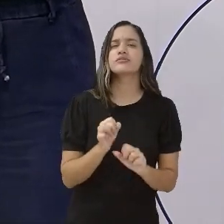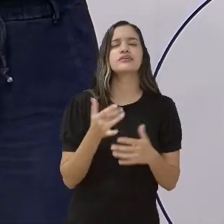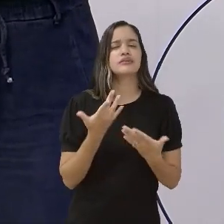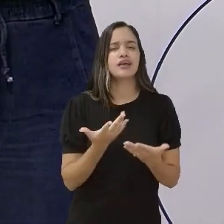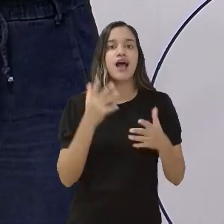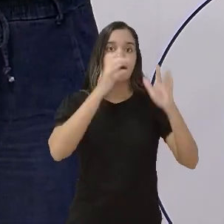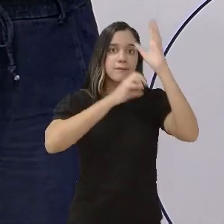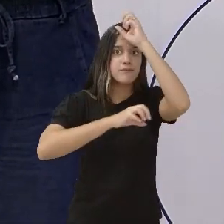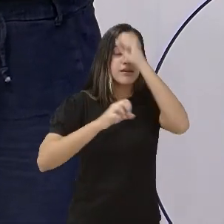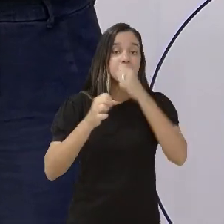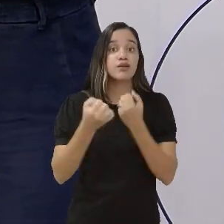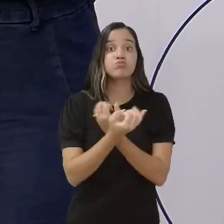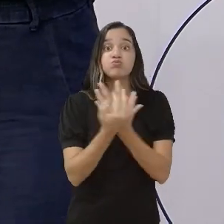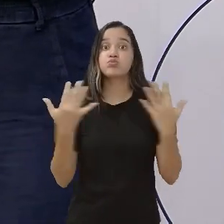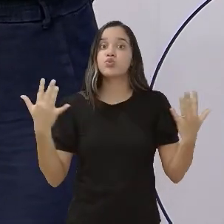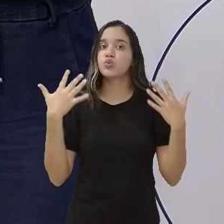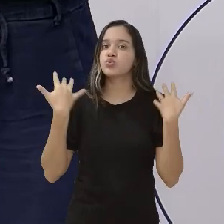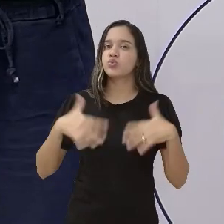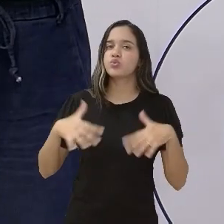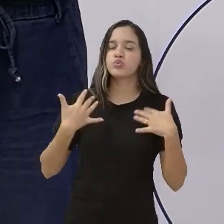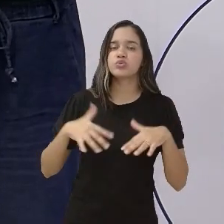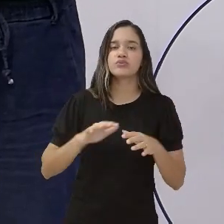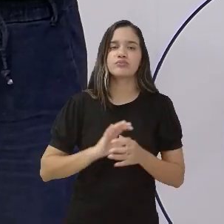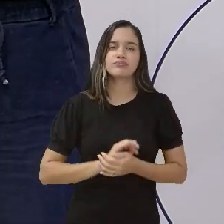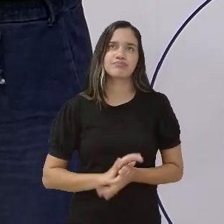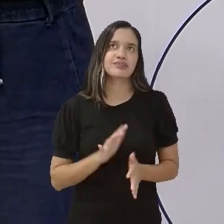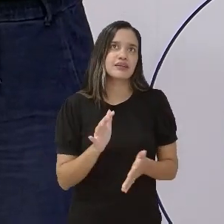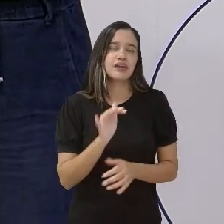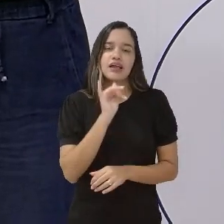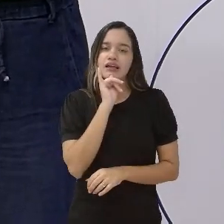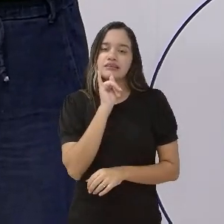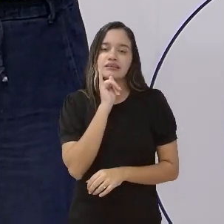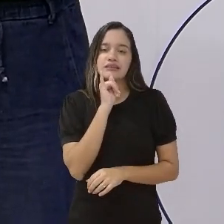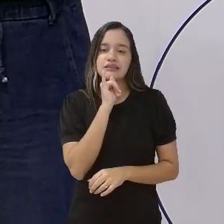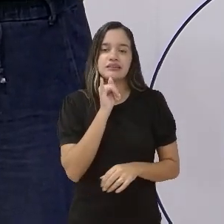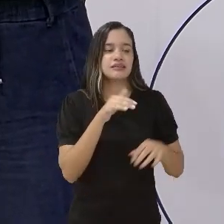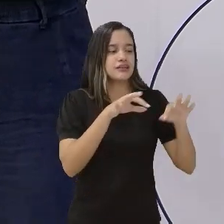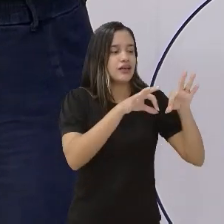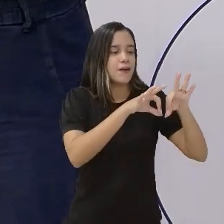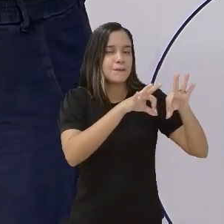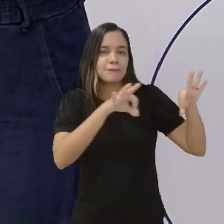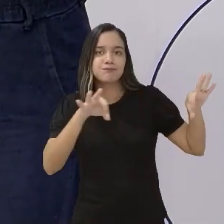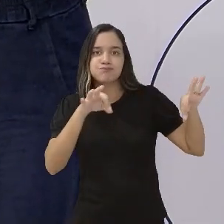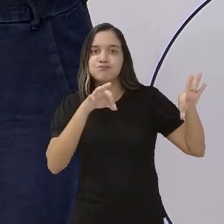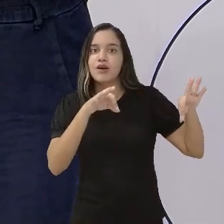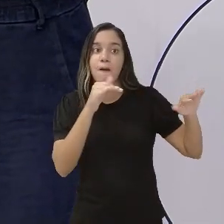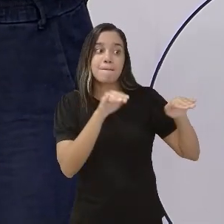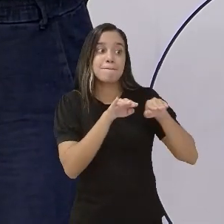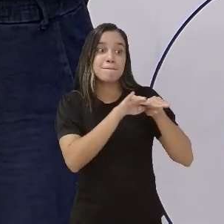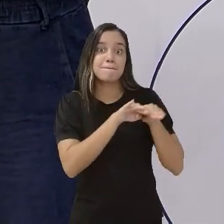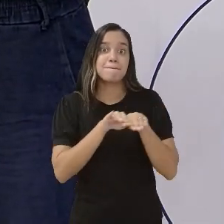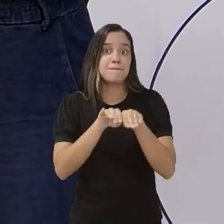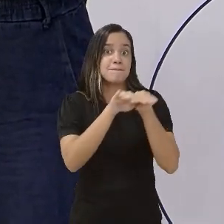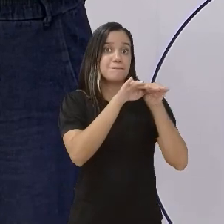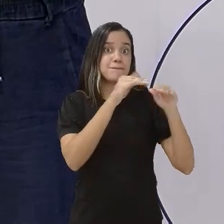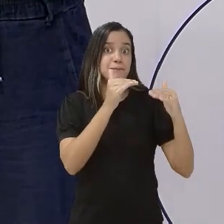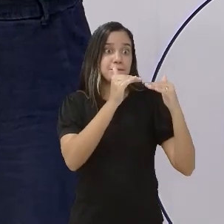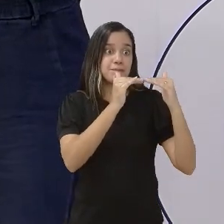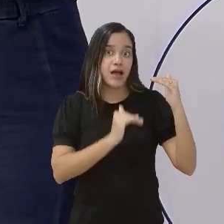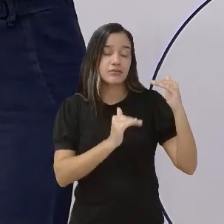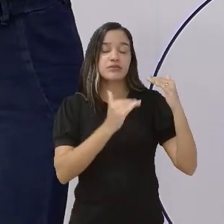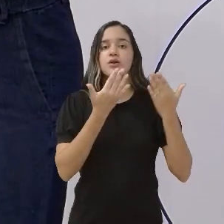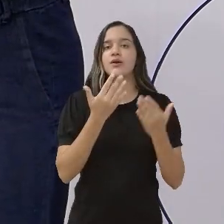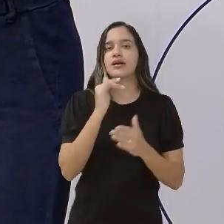várias coisas, viu? Entre elas, por exemplo, as medidas não padronizadas, ok? Então,